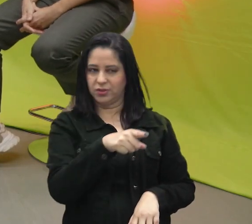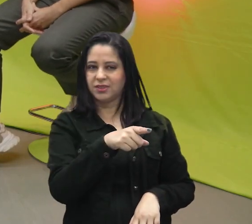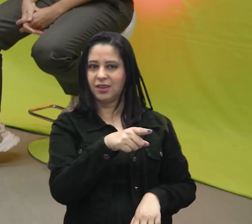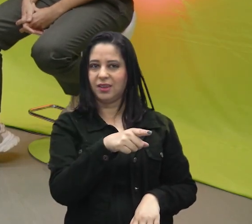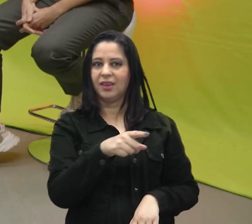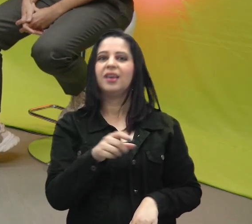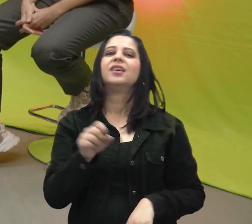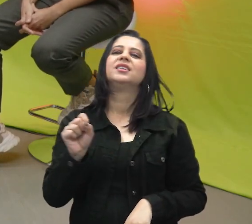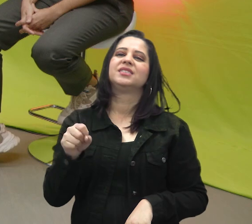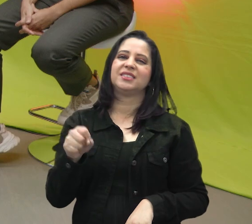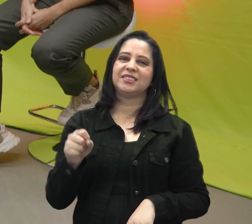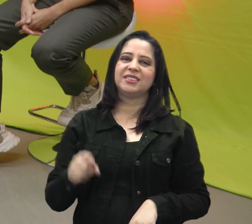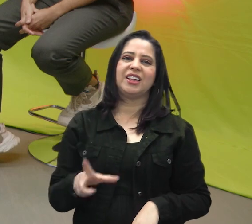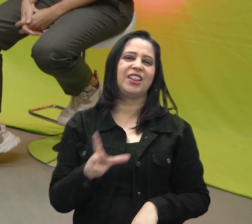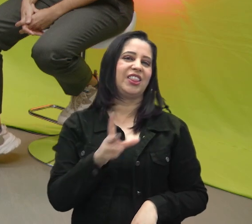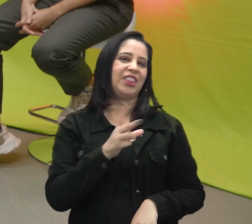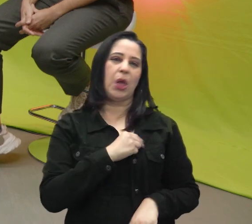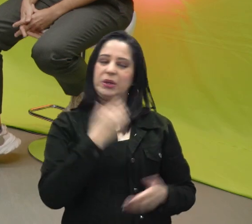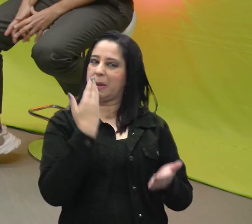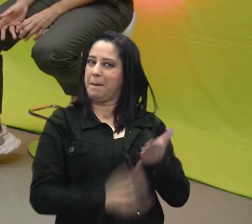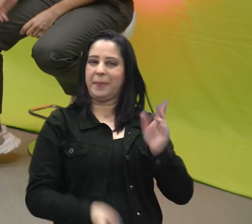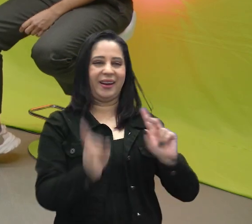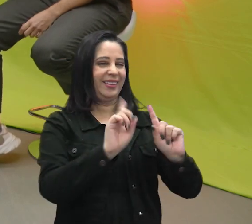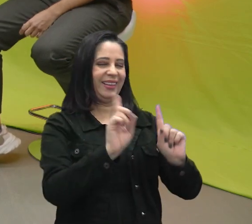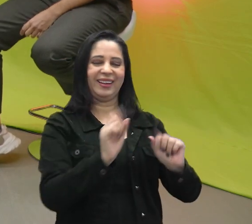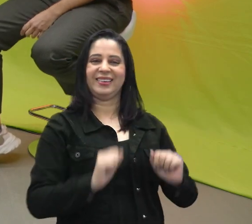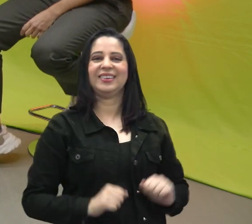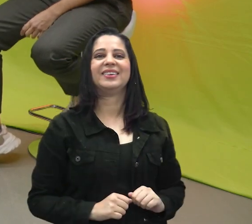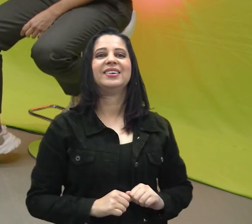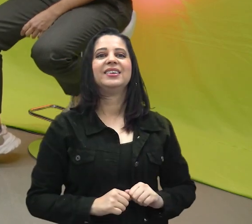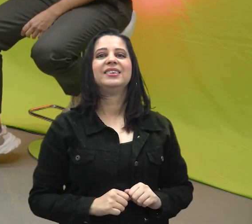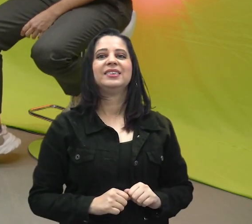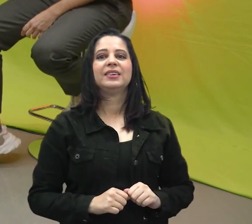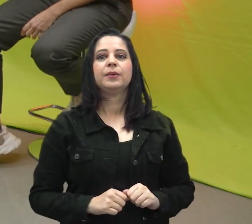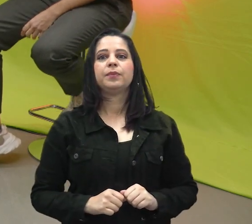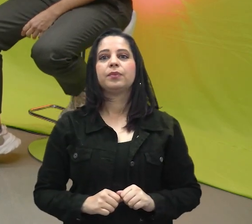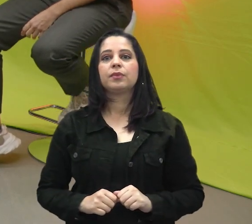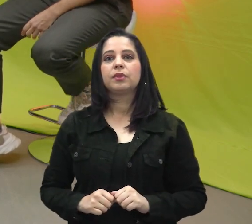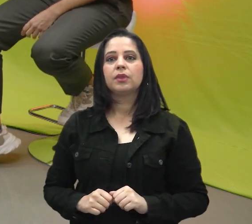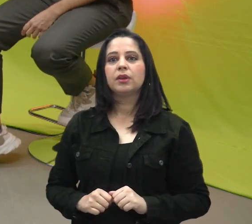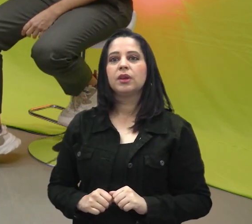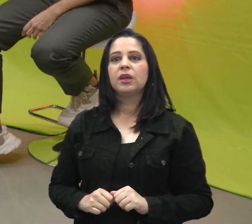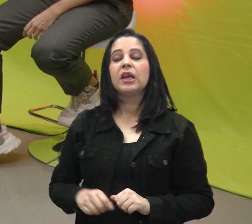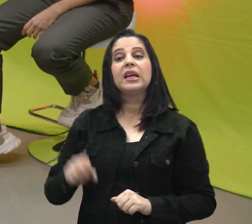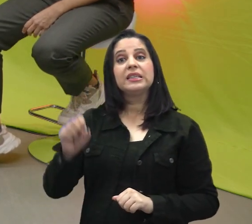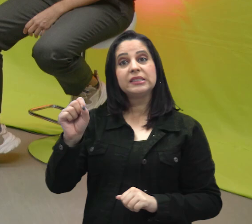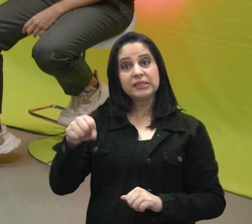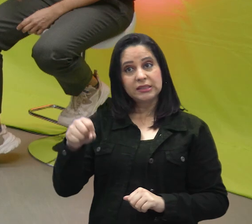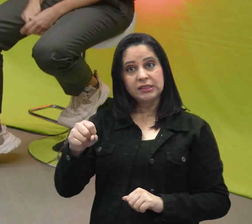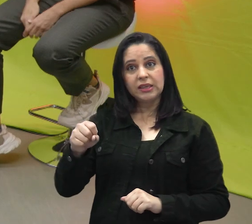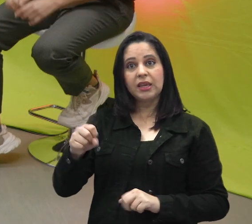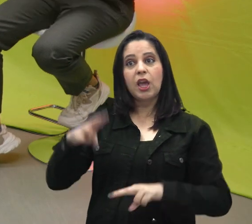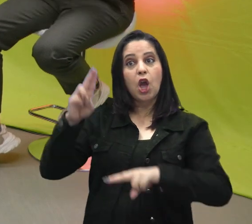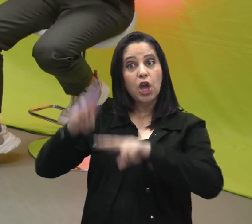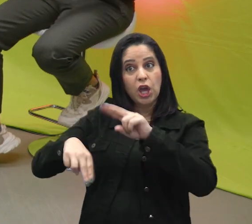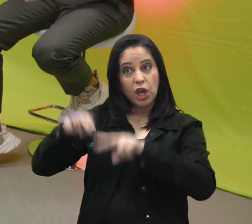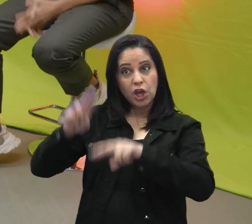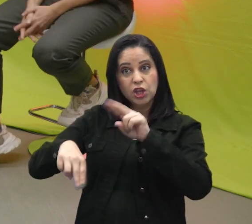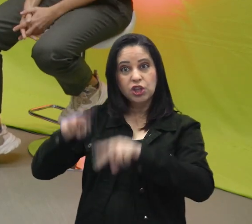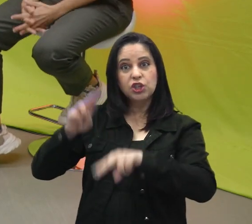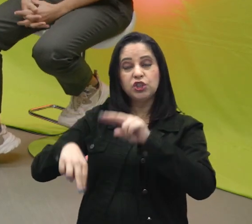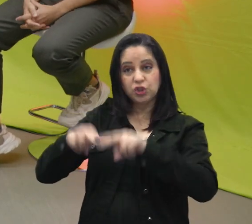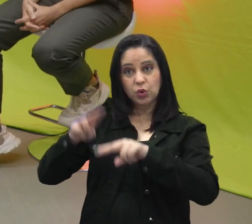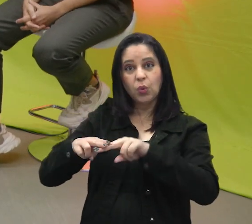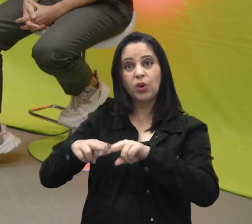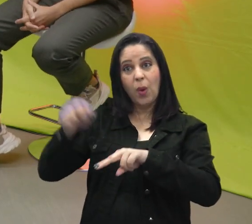seja, excelente. Nossa, a gente não vai perder. Não vamos perder, com certeza. E você venho pra volte cá, aqui. tá? Ah, Com o marido da minha mulher. Em junho a gente tá em São José, todo o